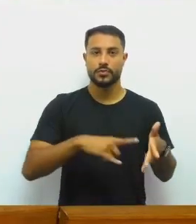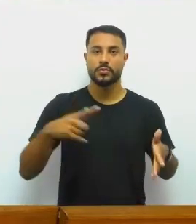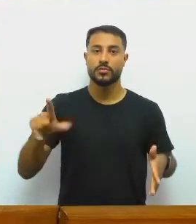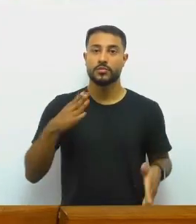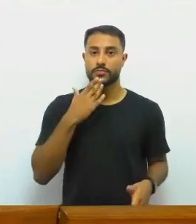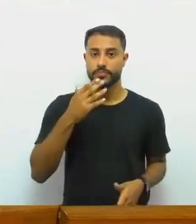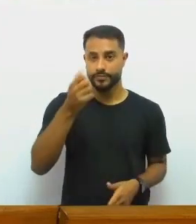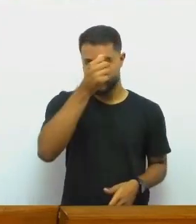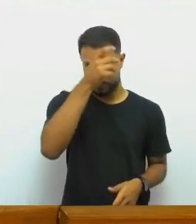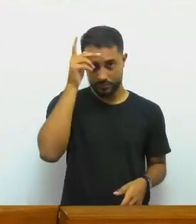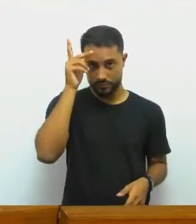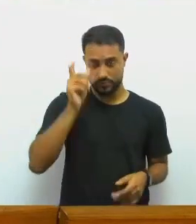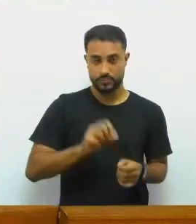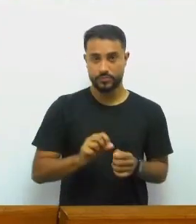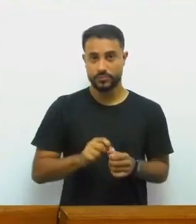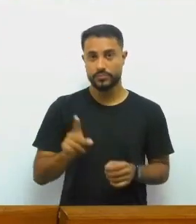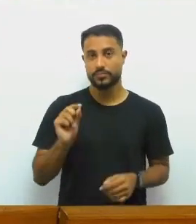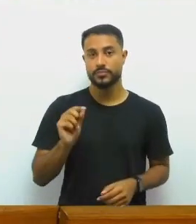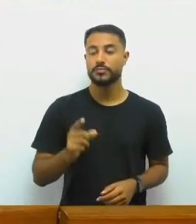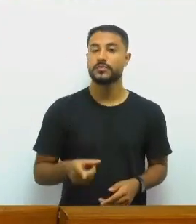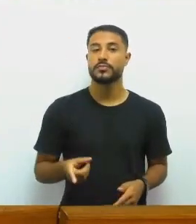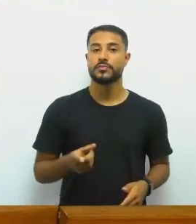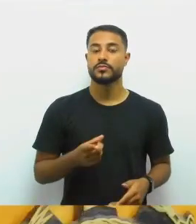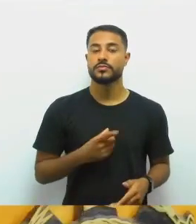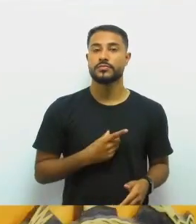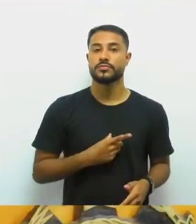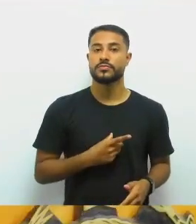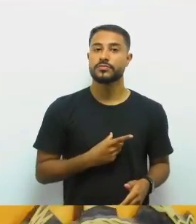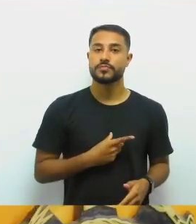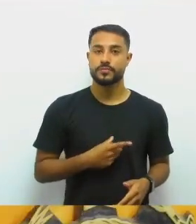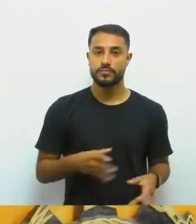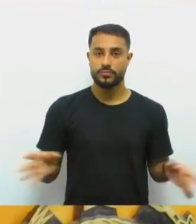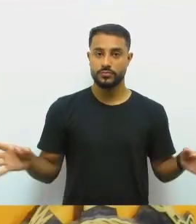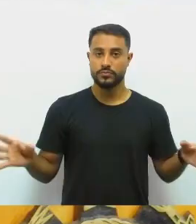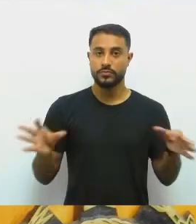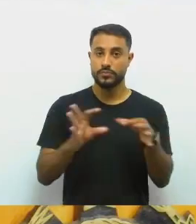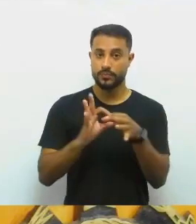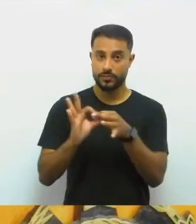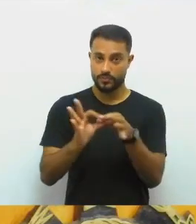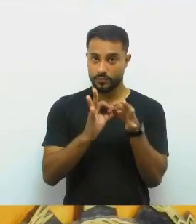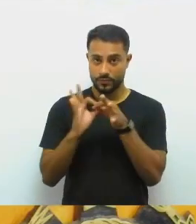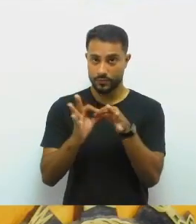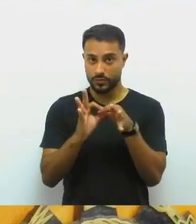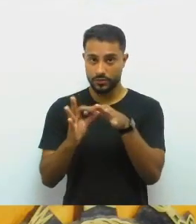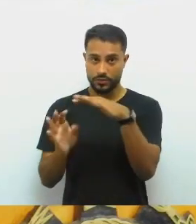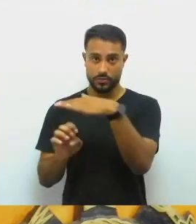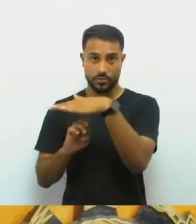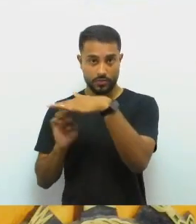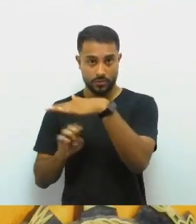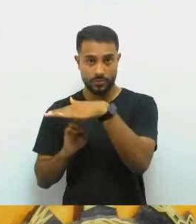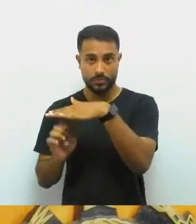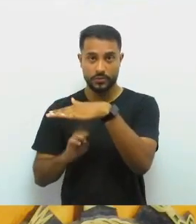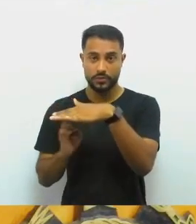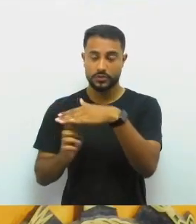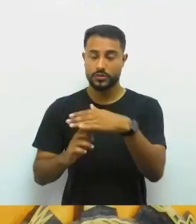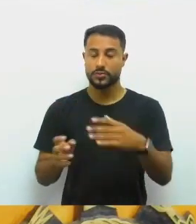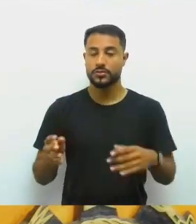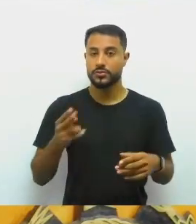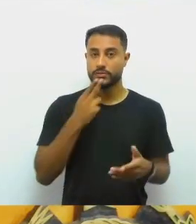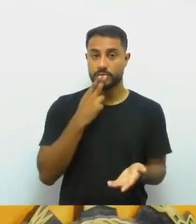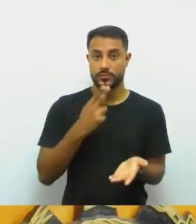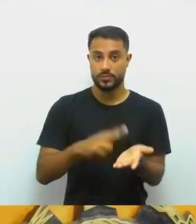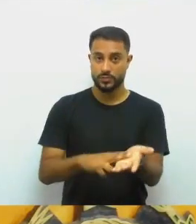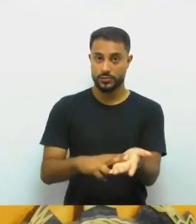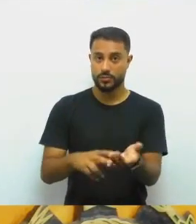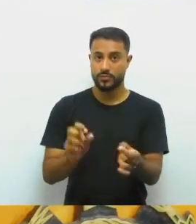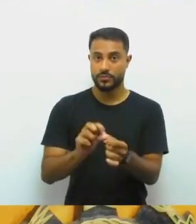indicando ao prefeito municipal a realização de parceria com empresas de telecomunicação com o objetivo de criar pontos